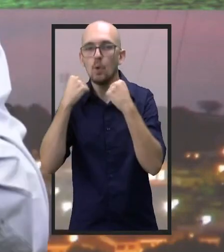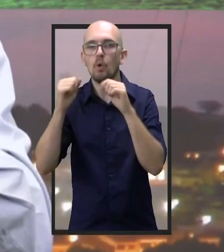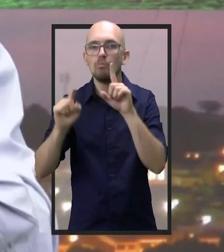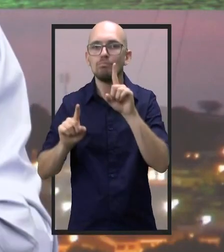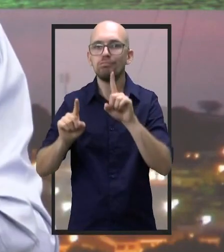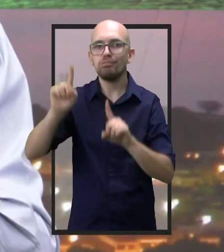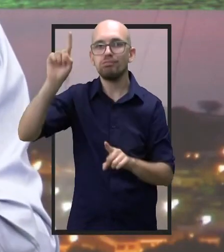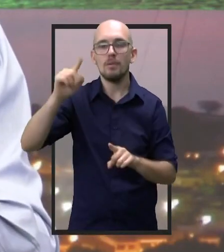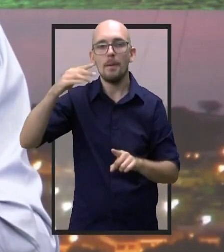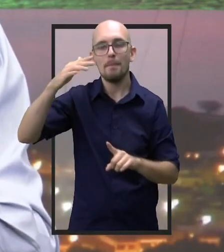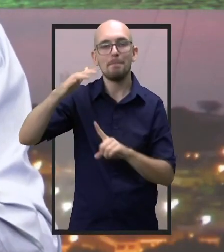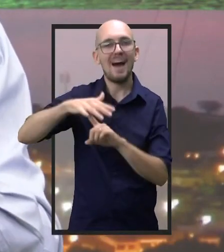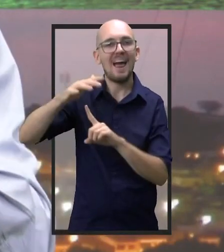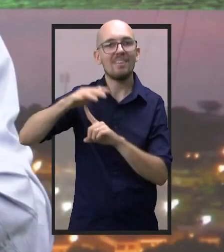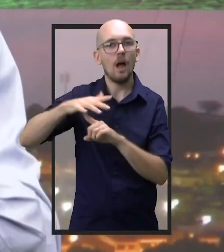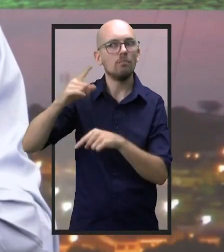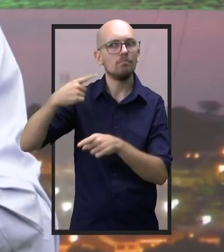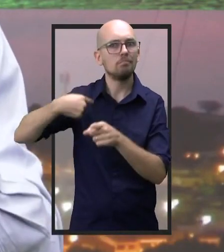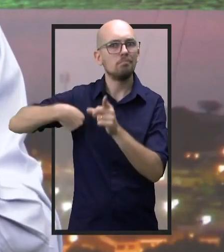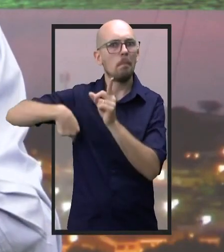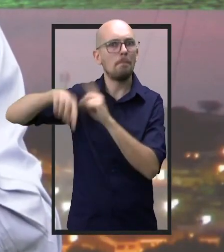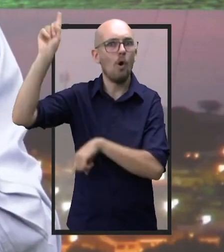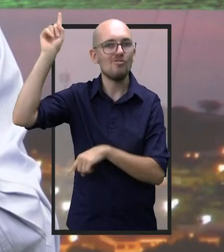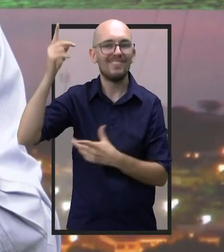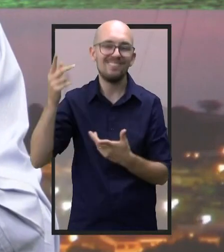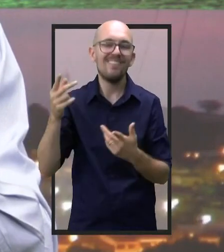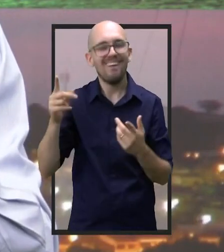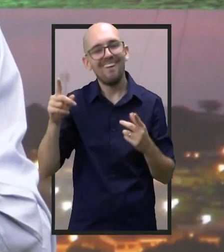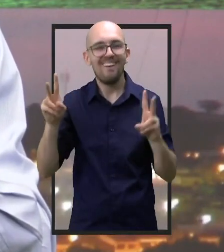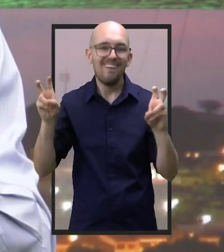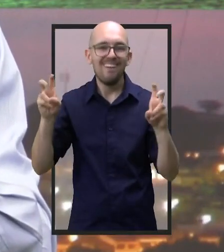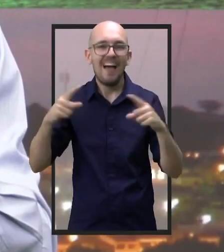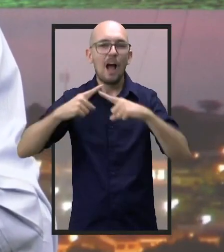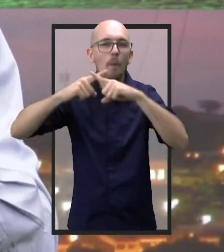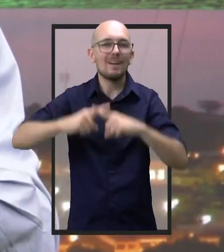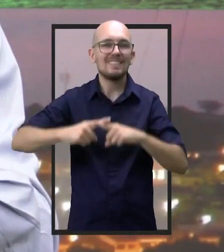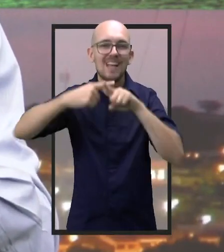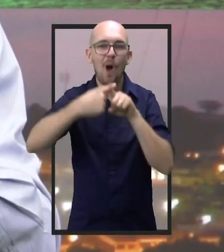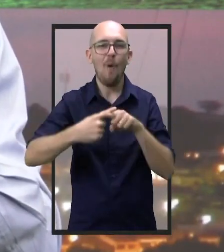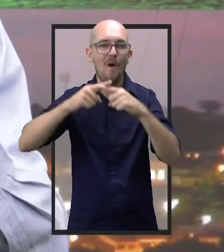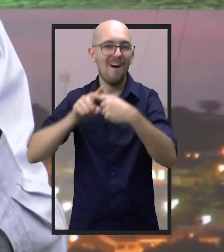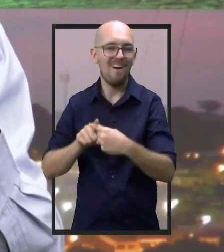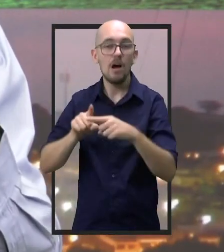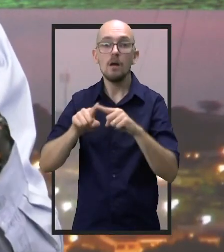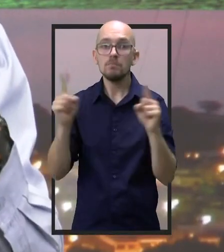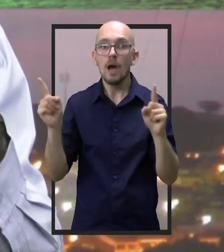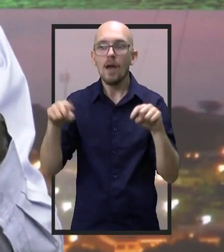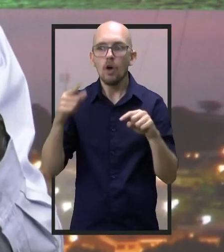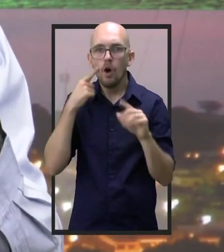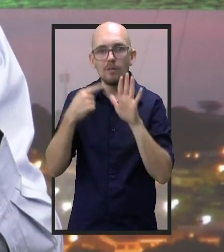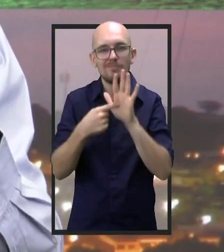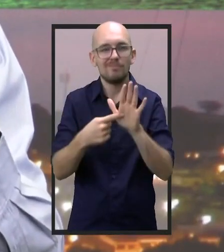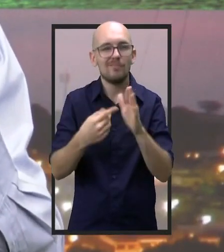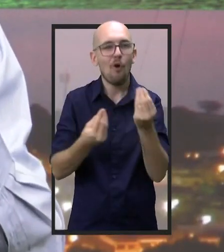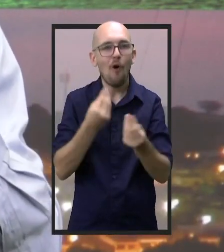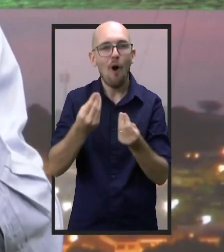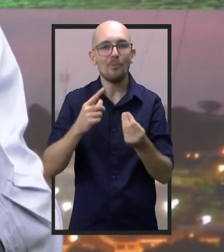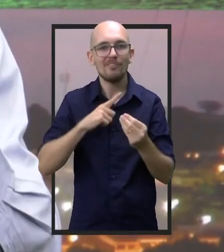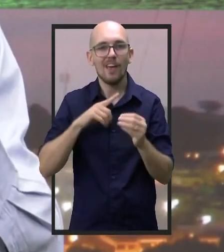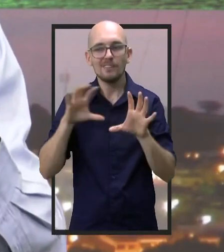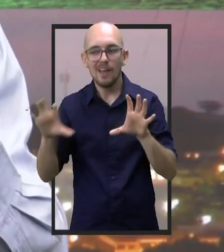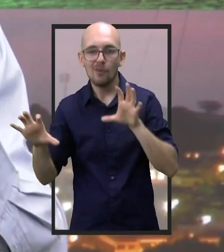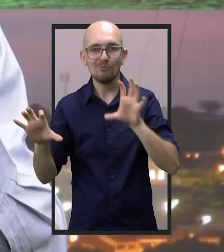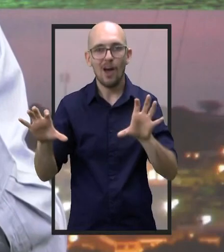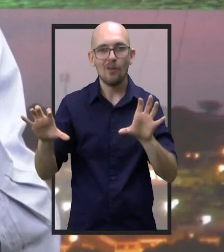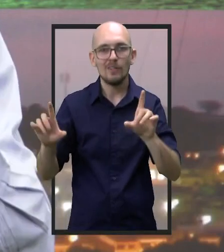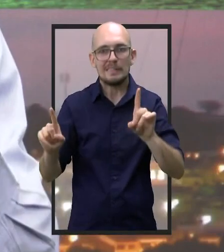nos ultrapassou. É uma competição, né, ingênua, mas é para dar a dinâmica, o